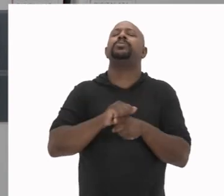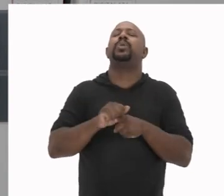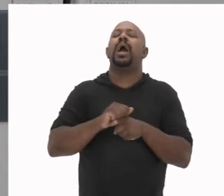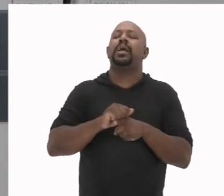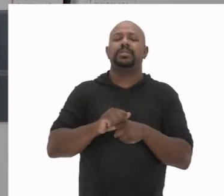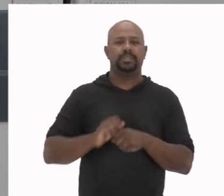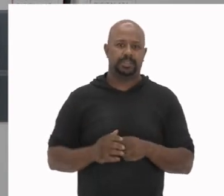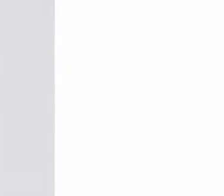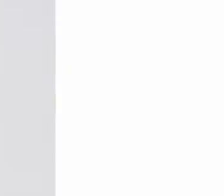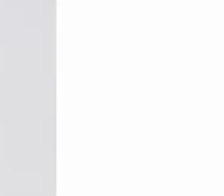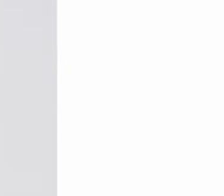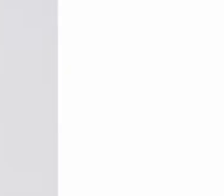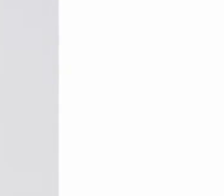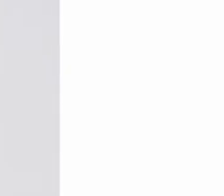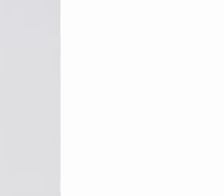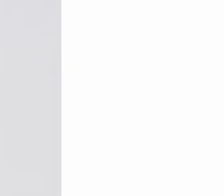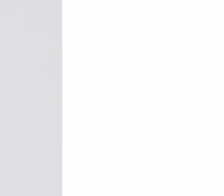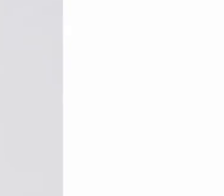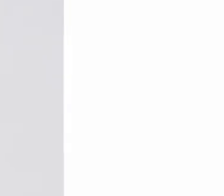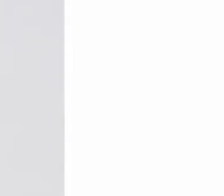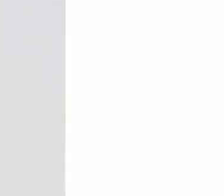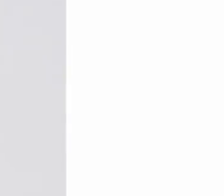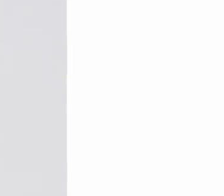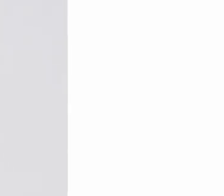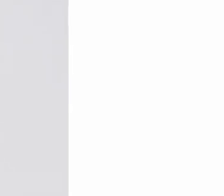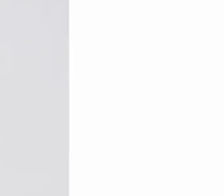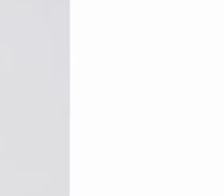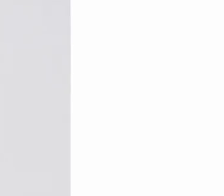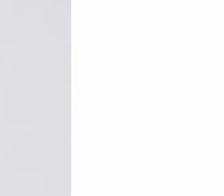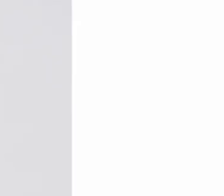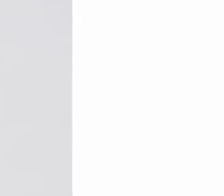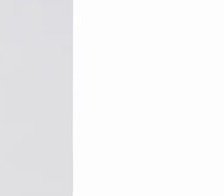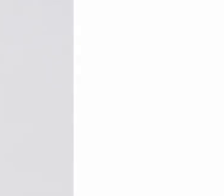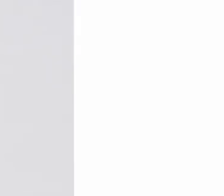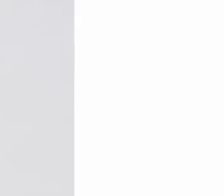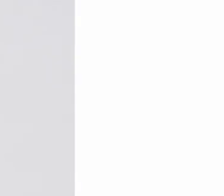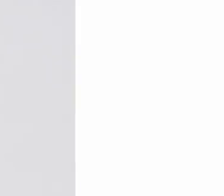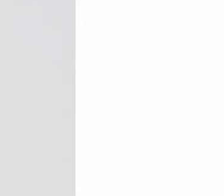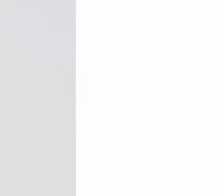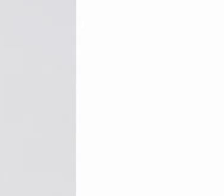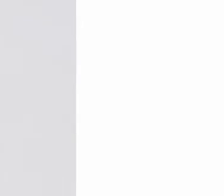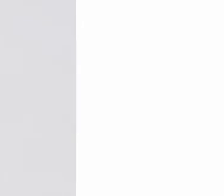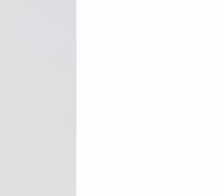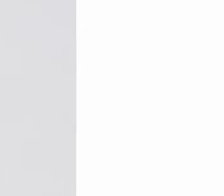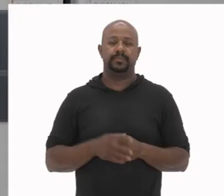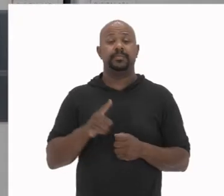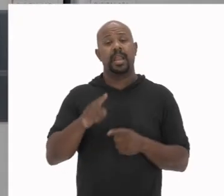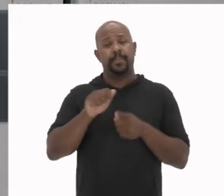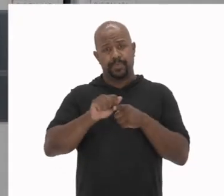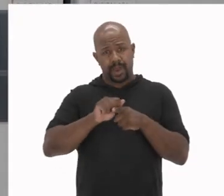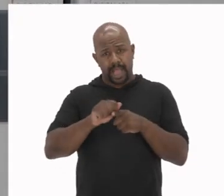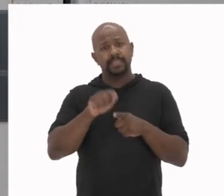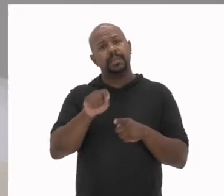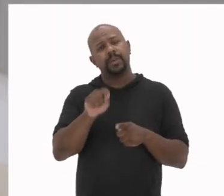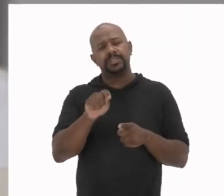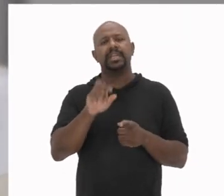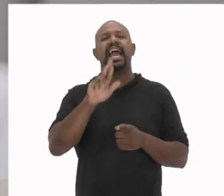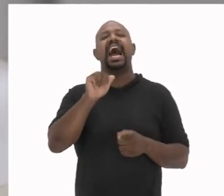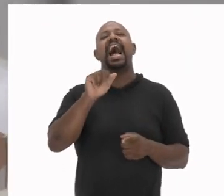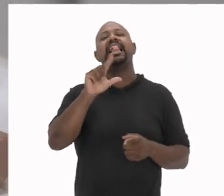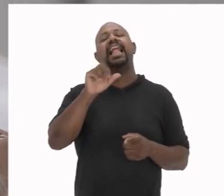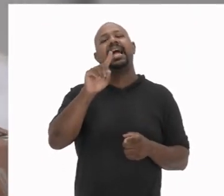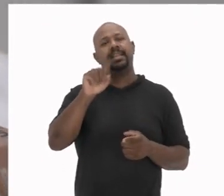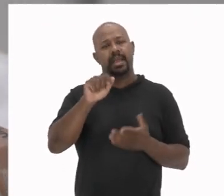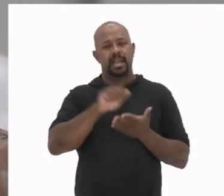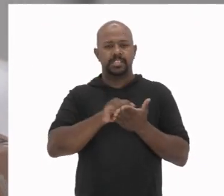o pó de borracha. Um latão de metal com rótulo amarelo e preto. Ao lado, uma trouxinha de tecido e um punhado de pó de borracha. A